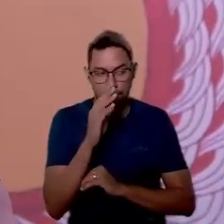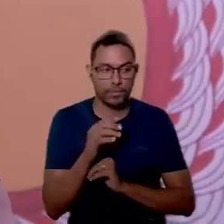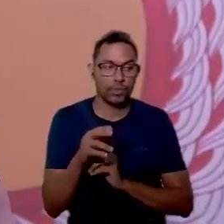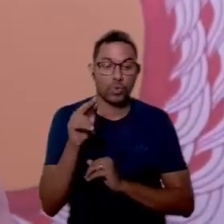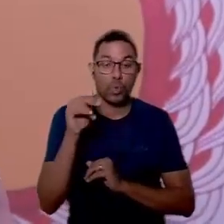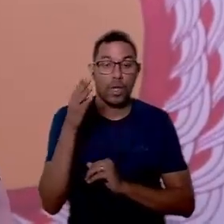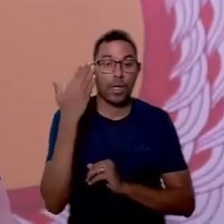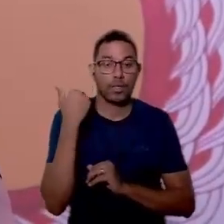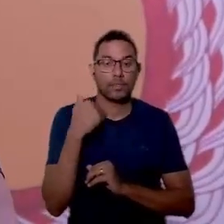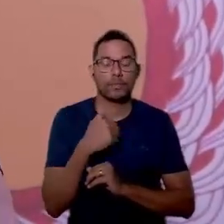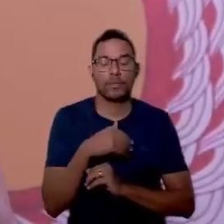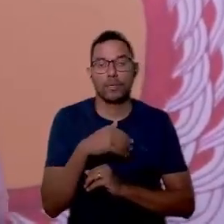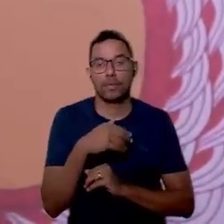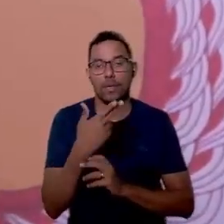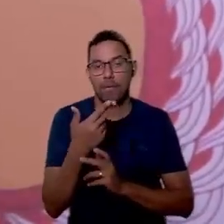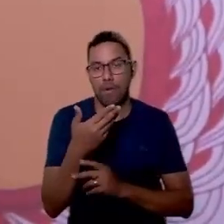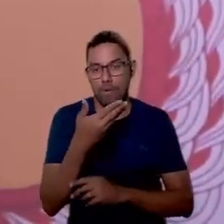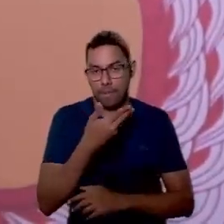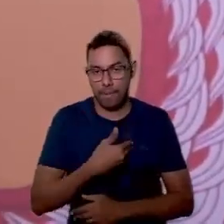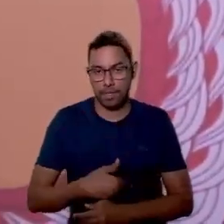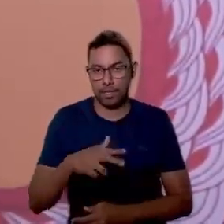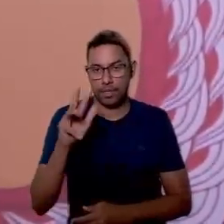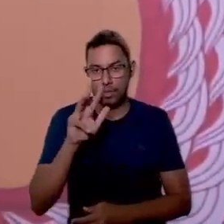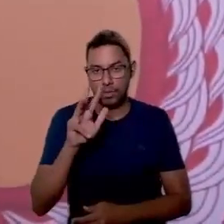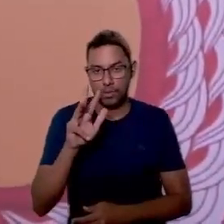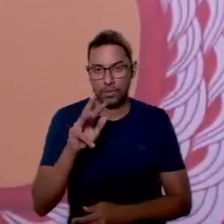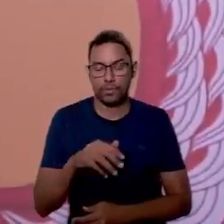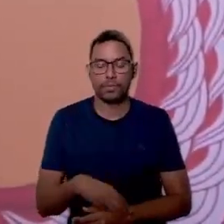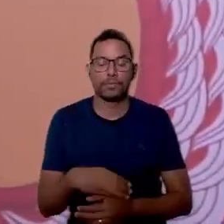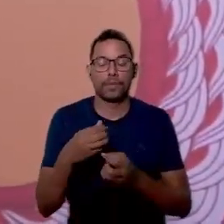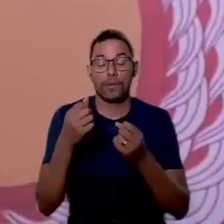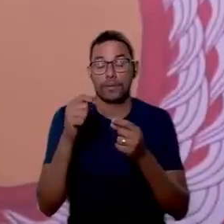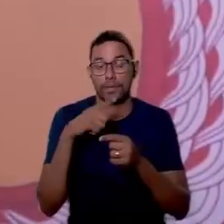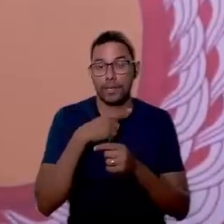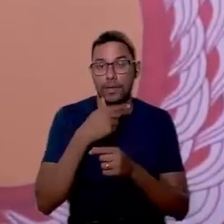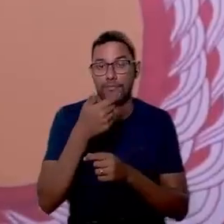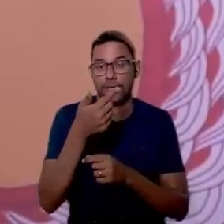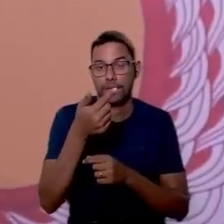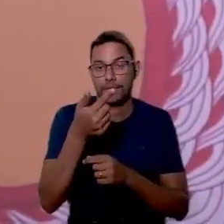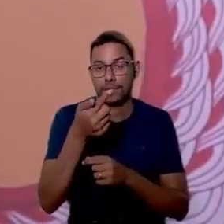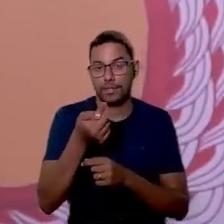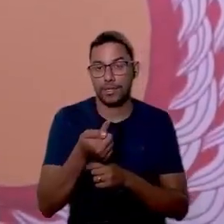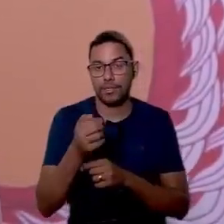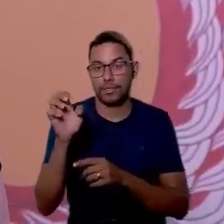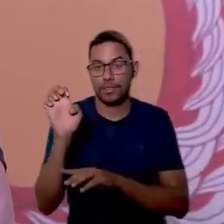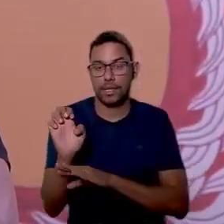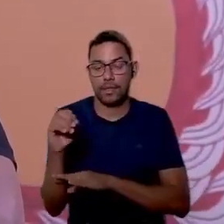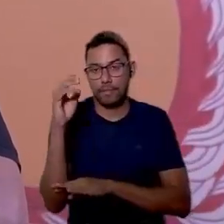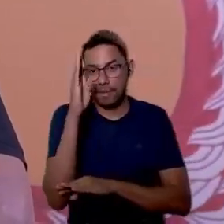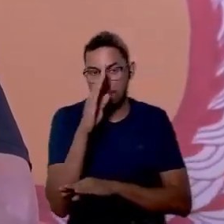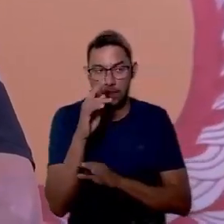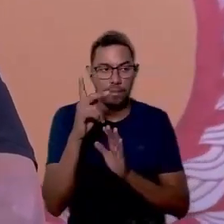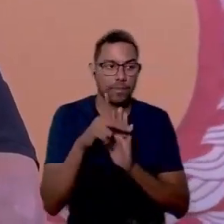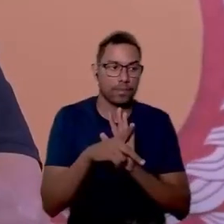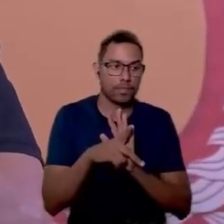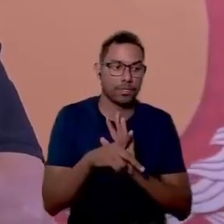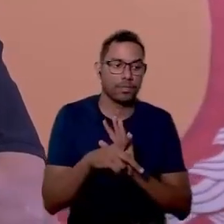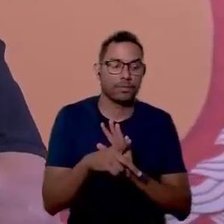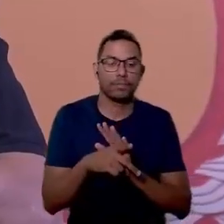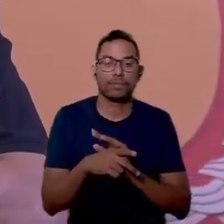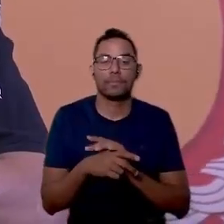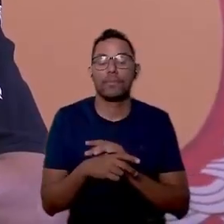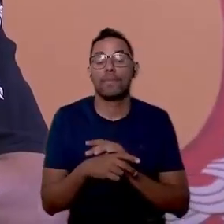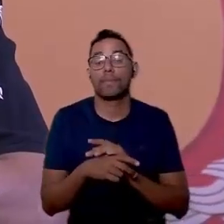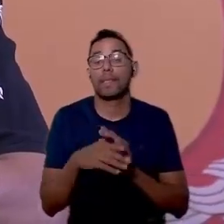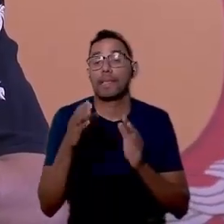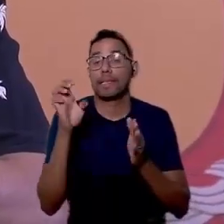Brasil, como diz o presidente Lula, você tem os 27 estados brasileiros com projetos sendo executados. O estado hoje que tem